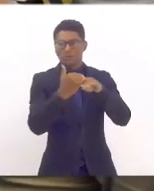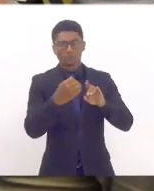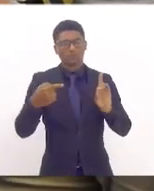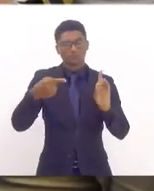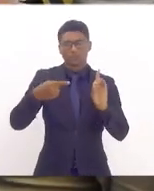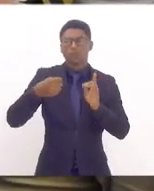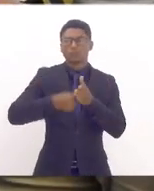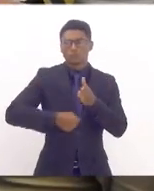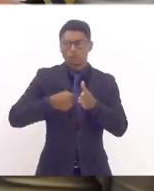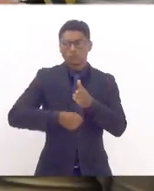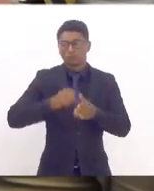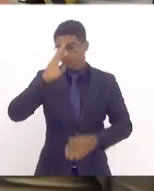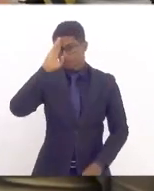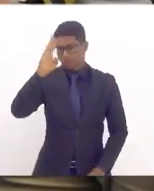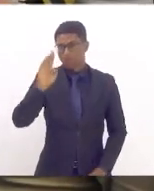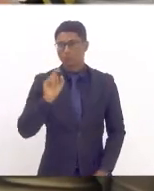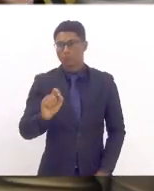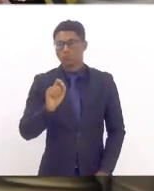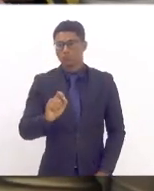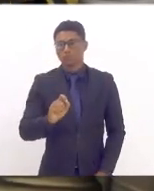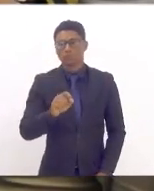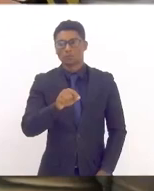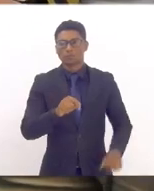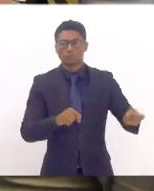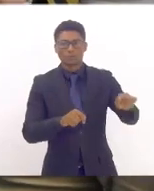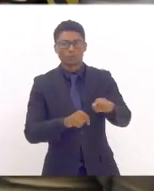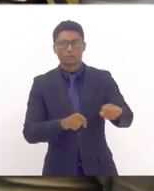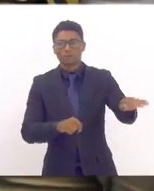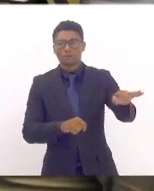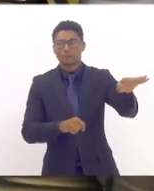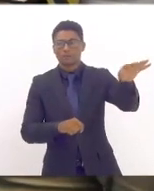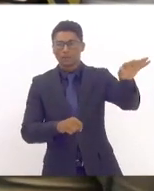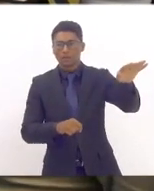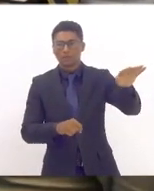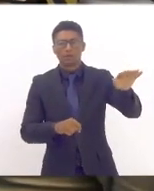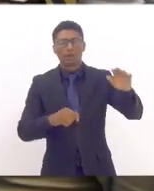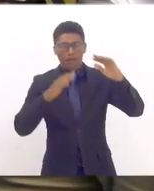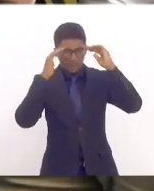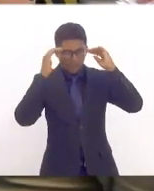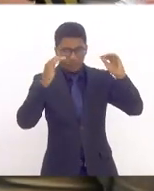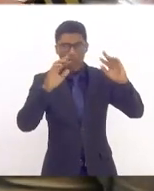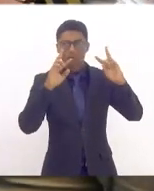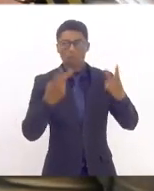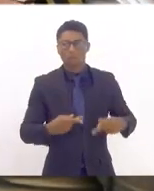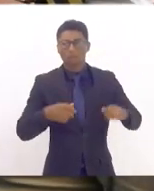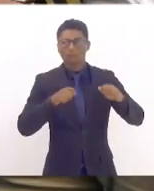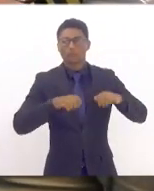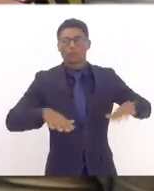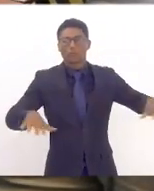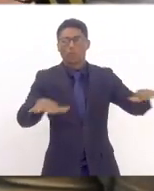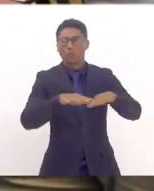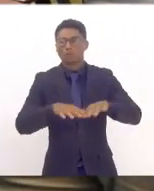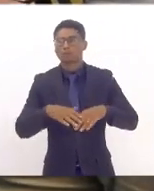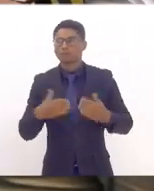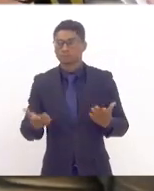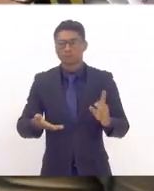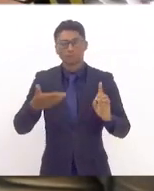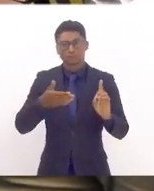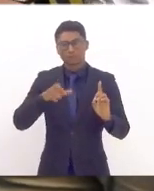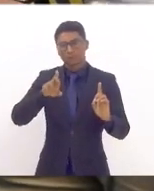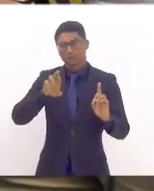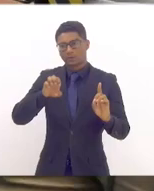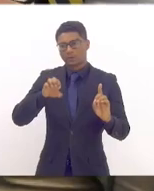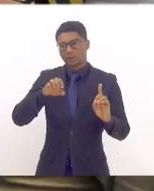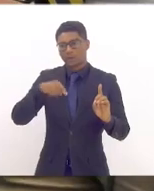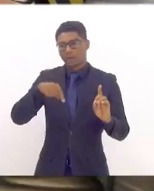a situação da favela respeitando a sua dignidade humana então Renê Silva tem